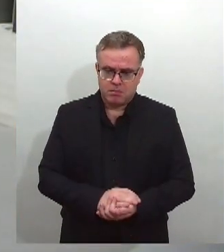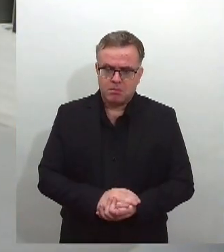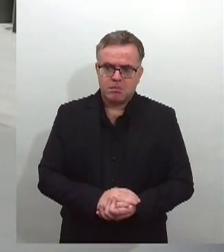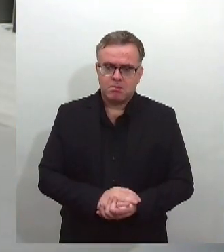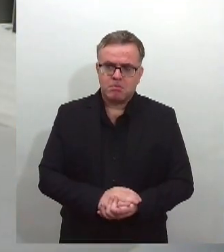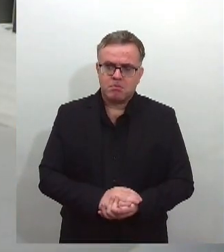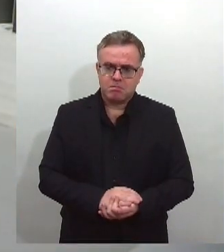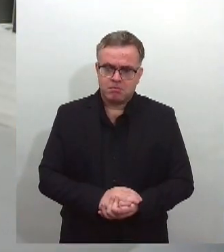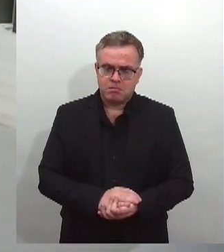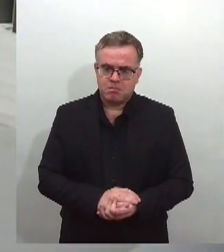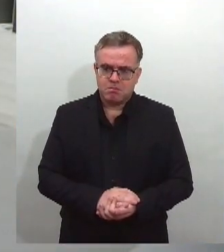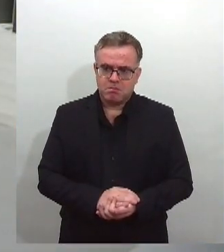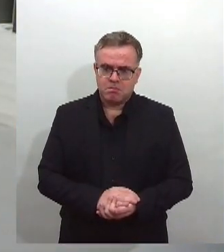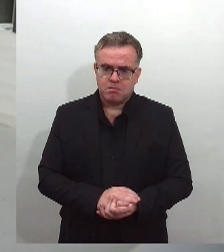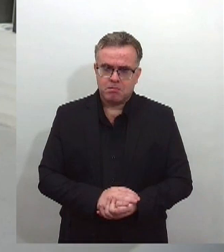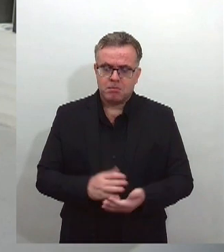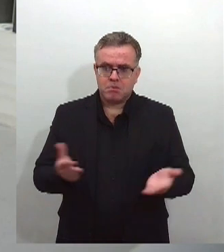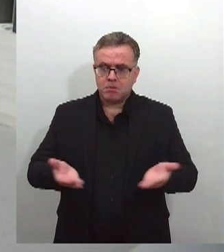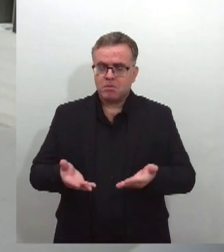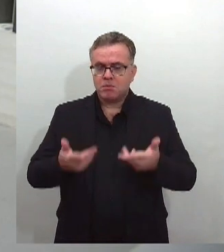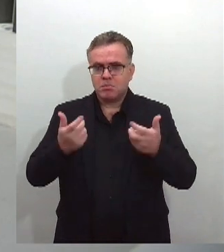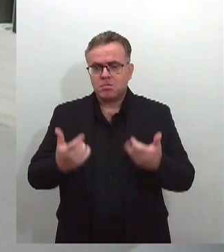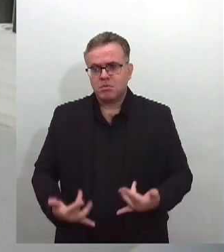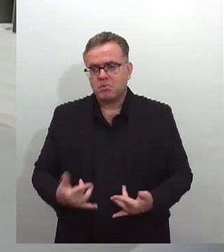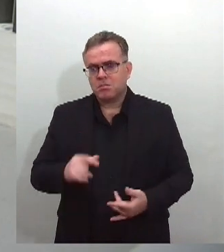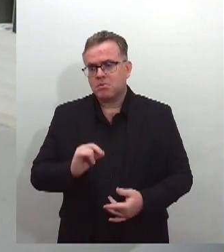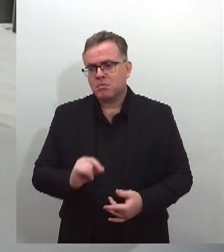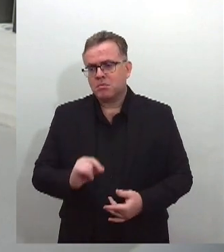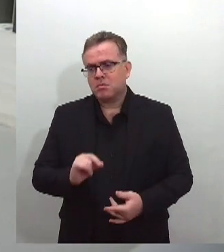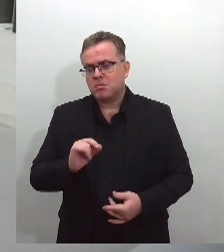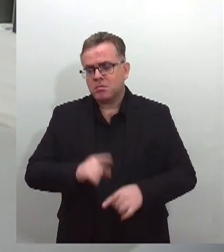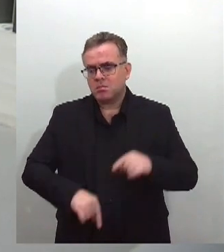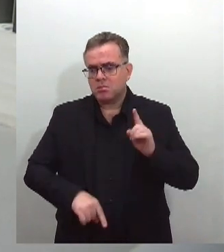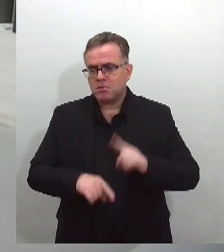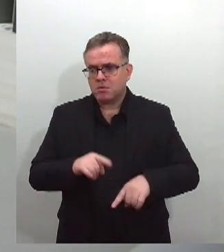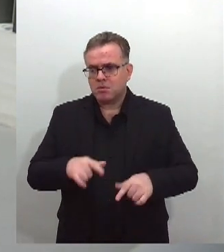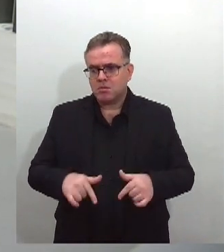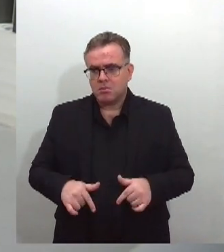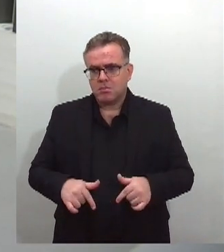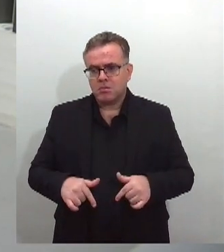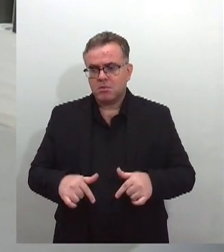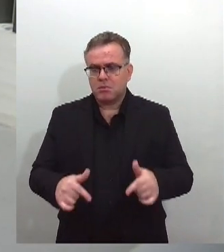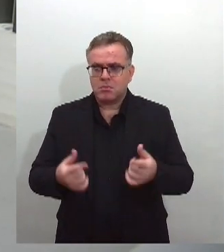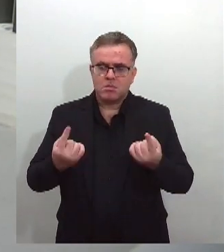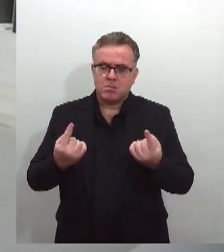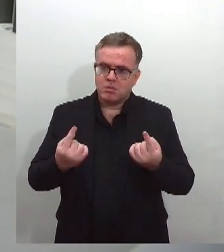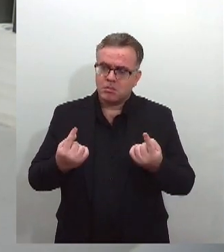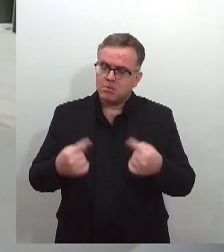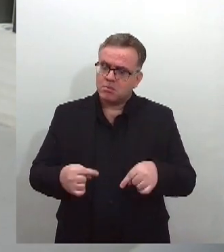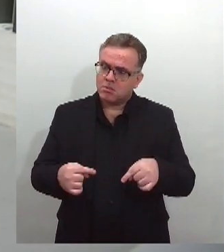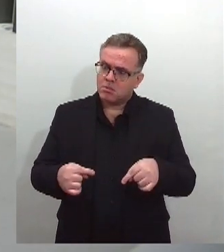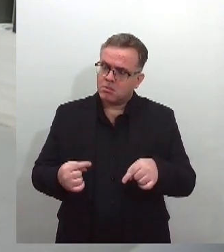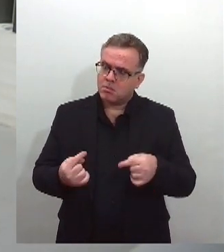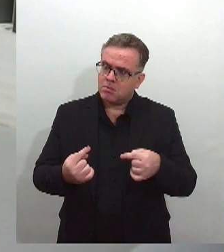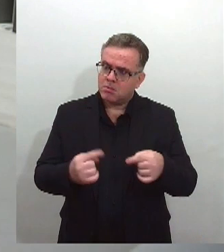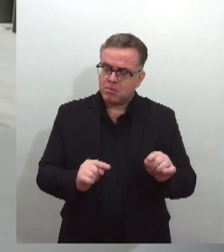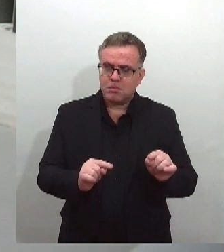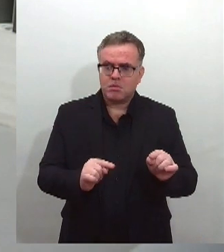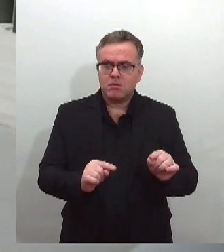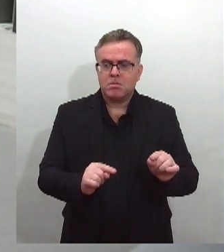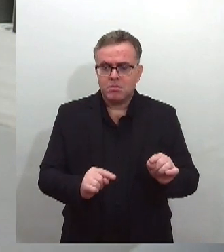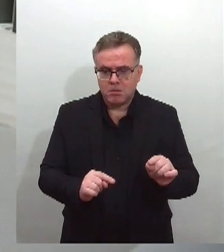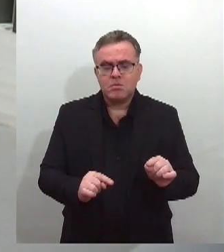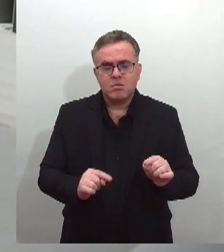Agora vamos falar de um importante instrumento na luta contra a violência doméstica, os Centros de Referência de Atendimento à